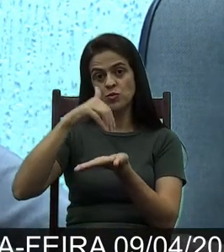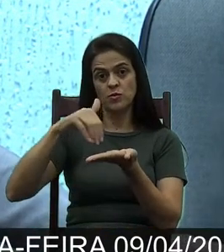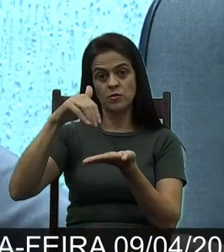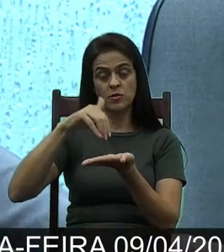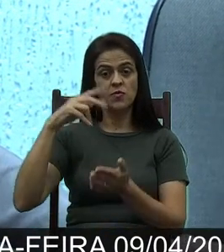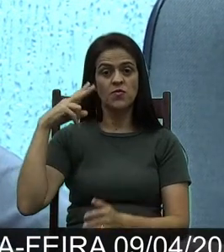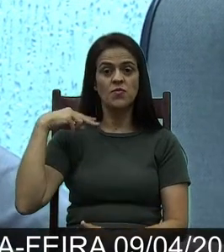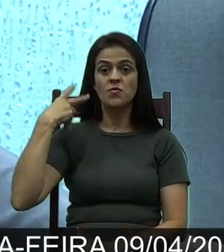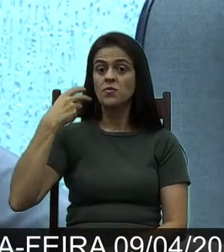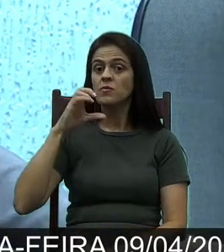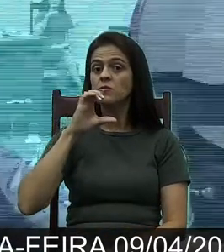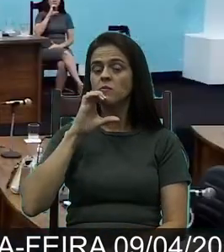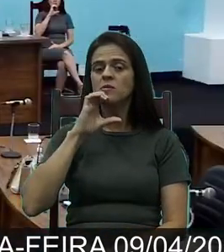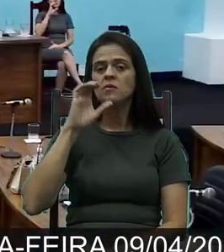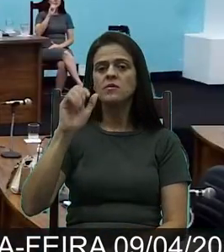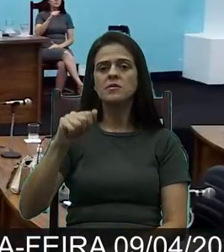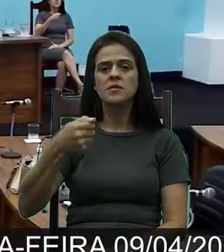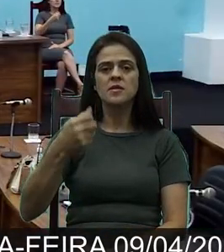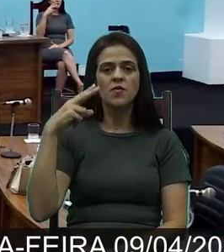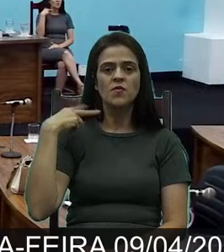presença em plenário dos vereadores.